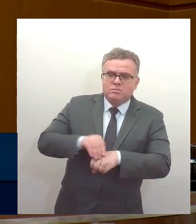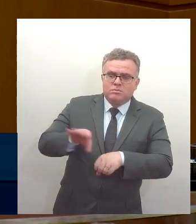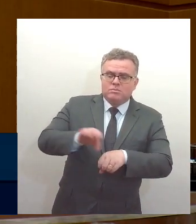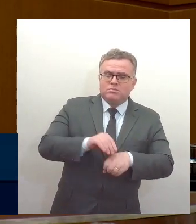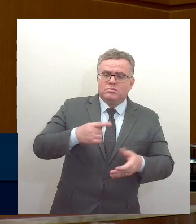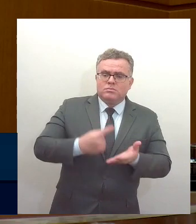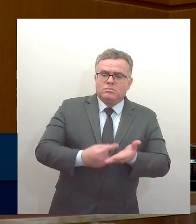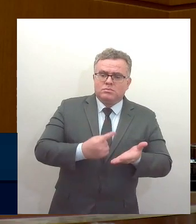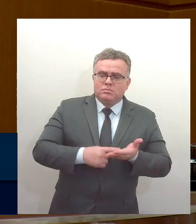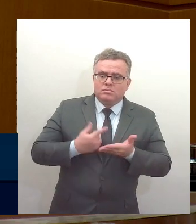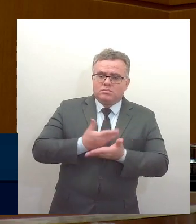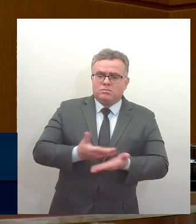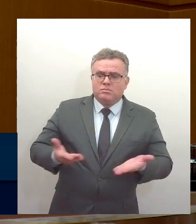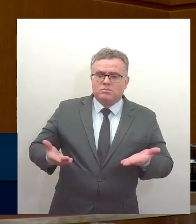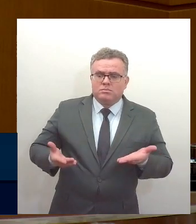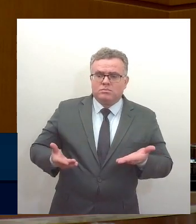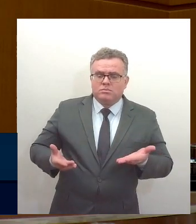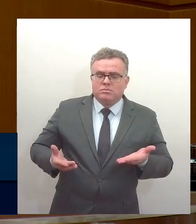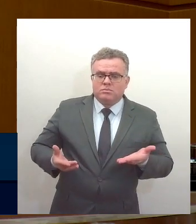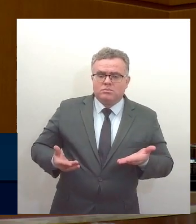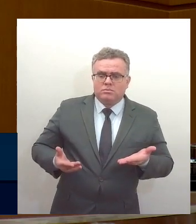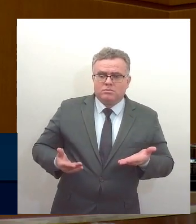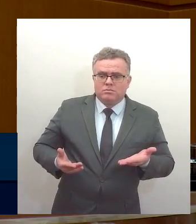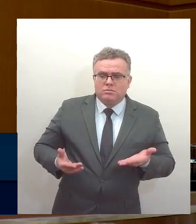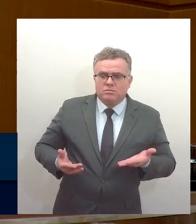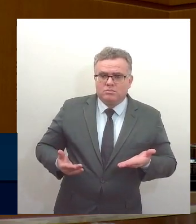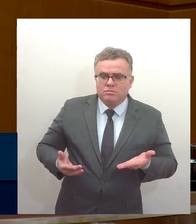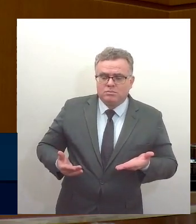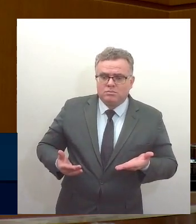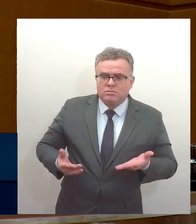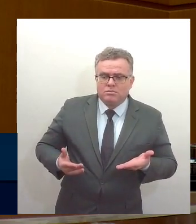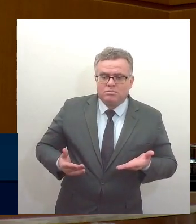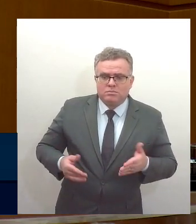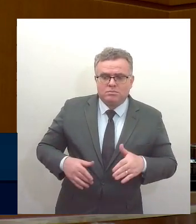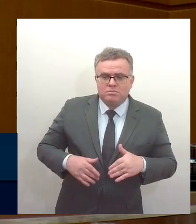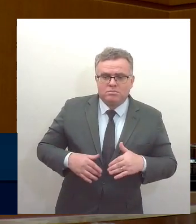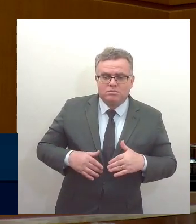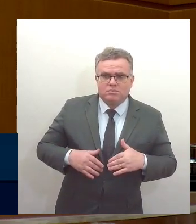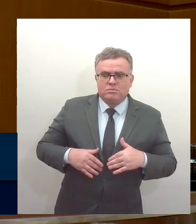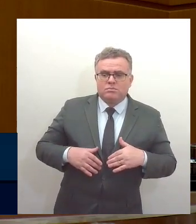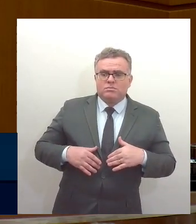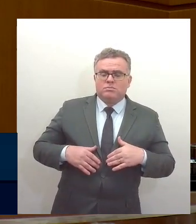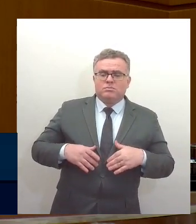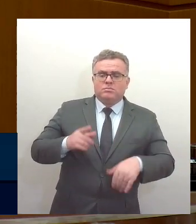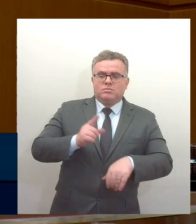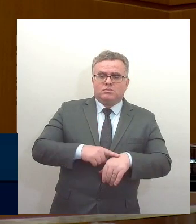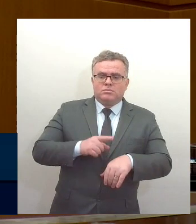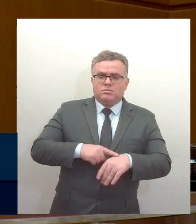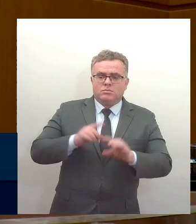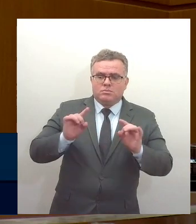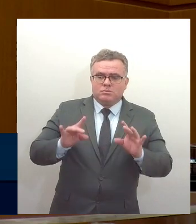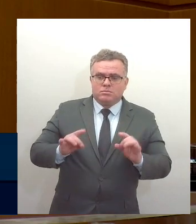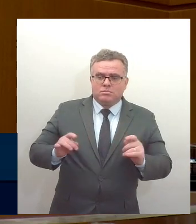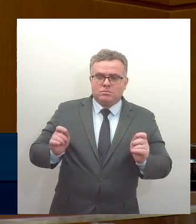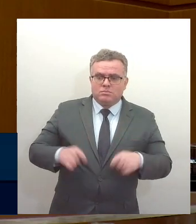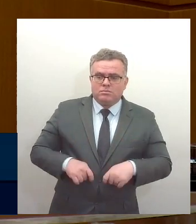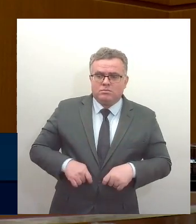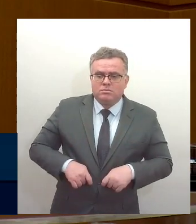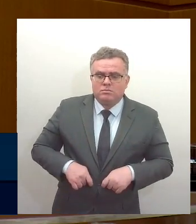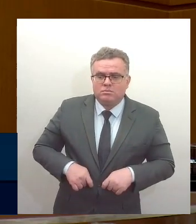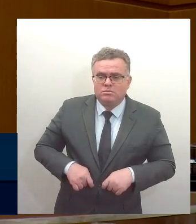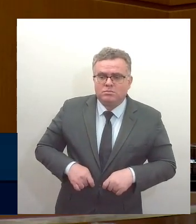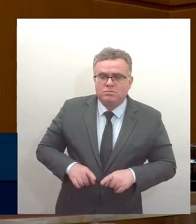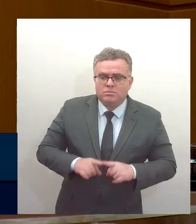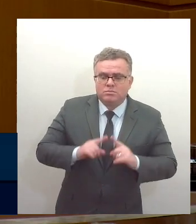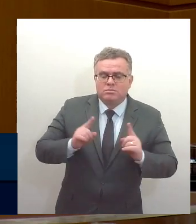naquele momento. Eu achava que era o momento ideal para isso, mas infelizmente não pôde. E eu saí de